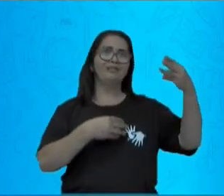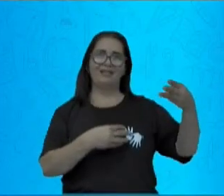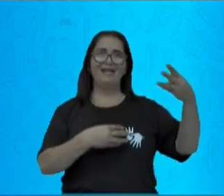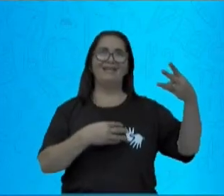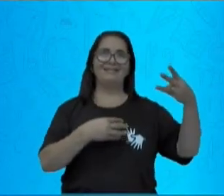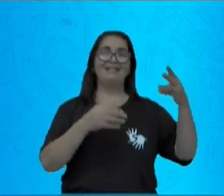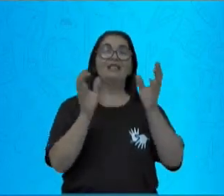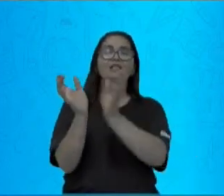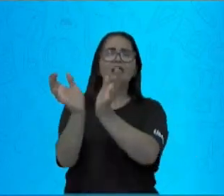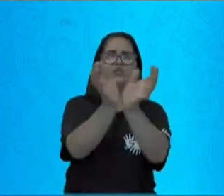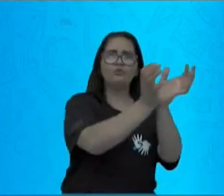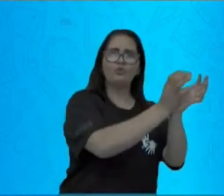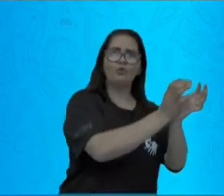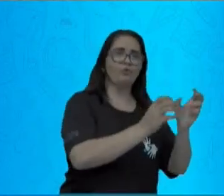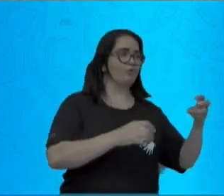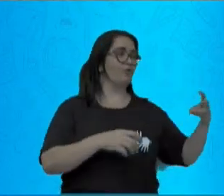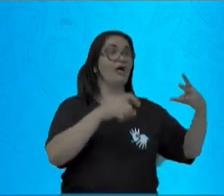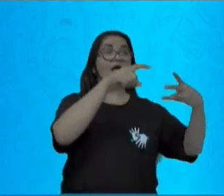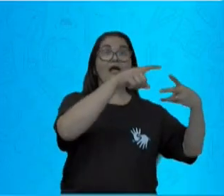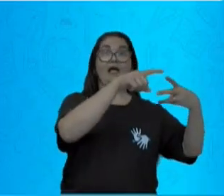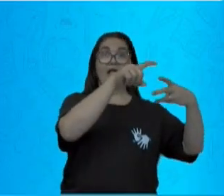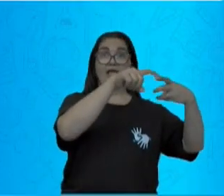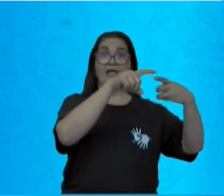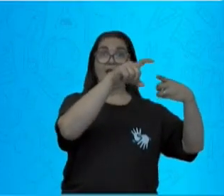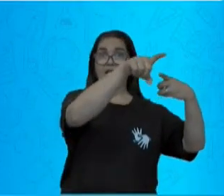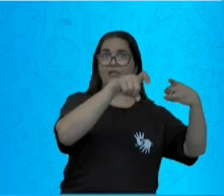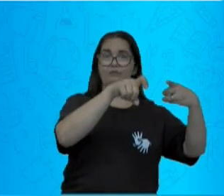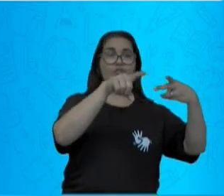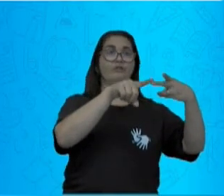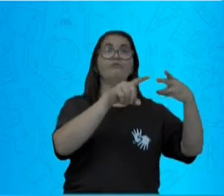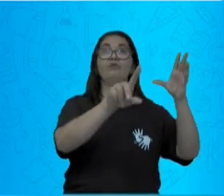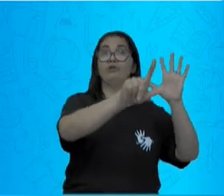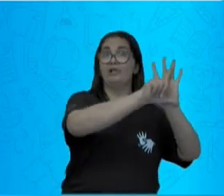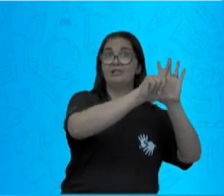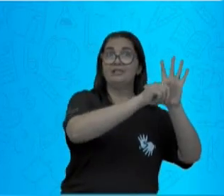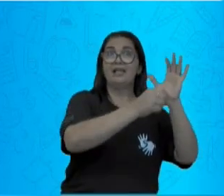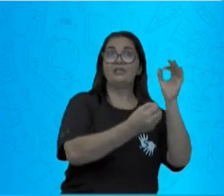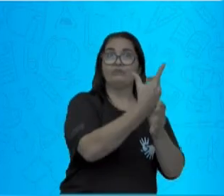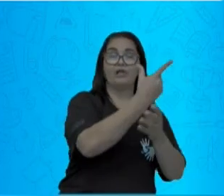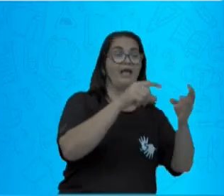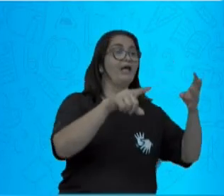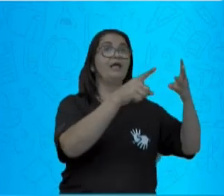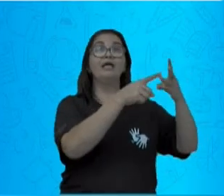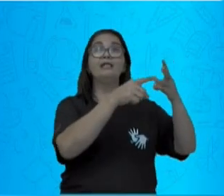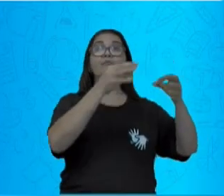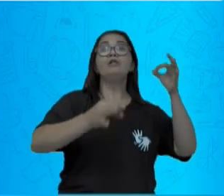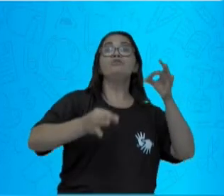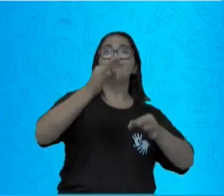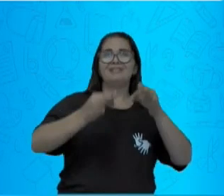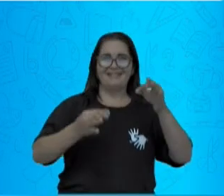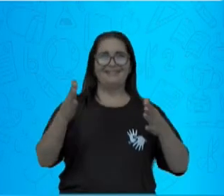executivo. Fazendo como aqui está representado a Revolução Puritana,